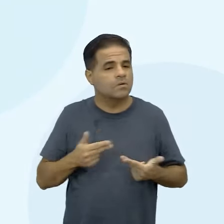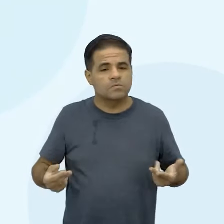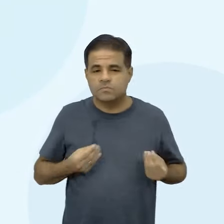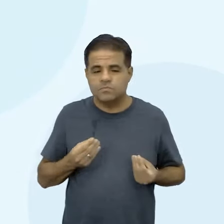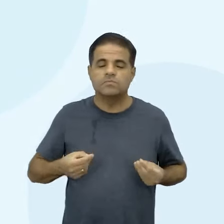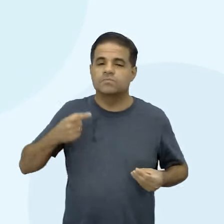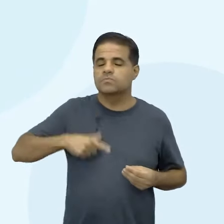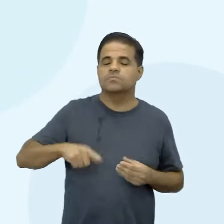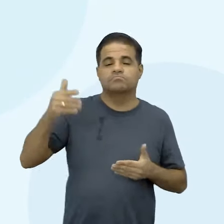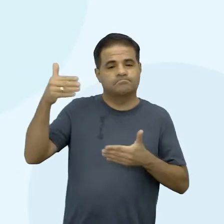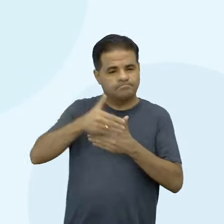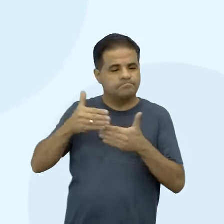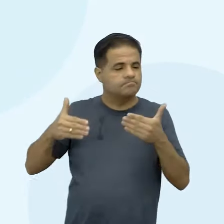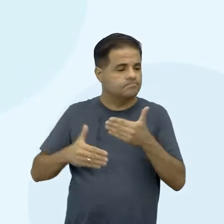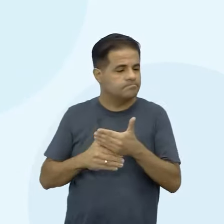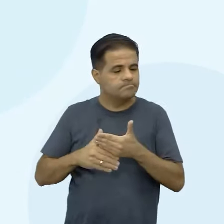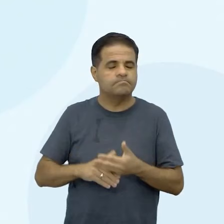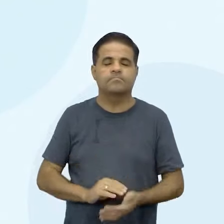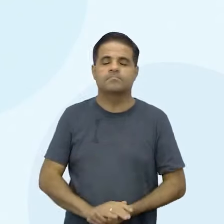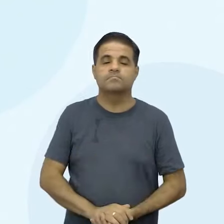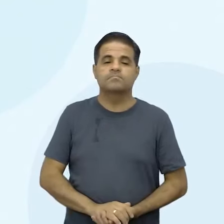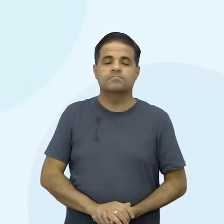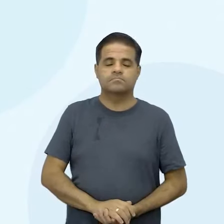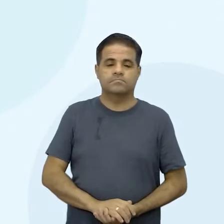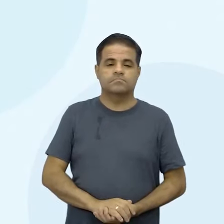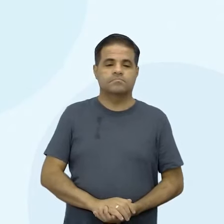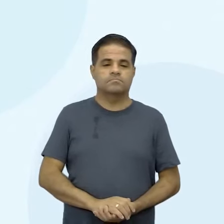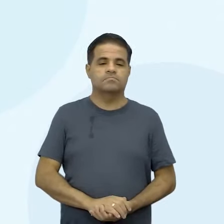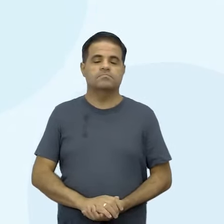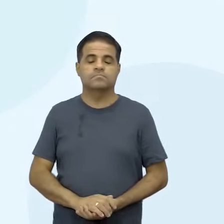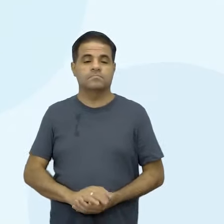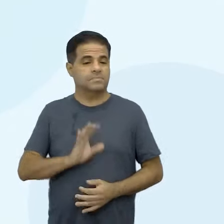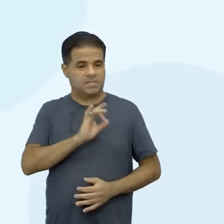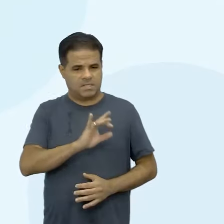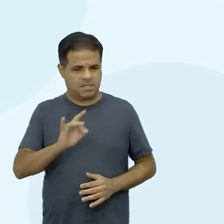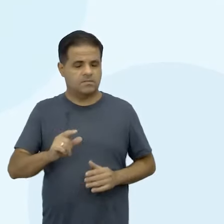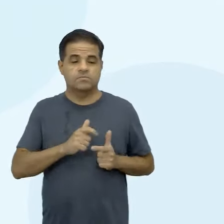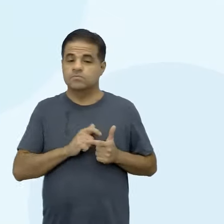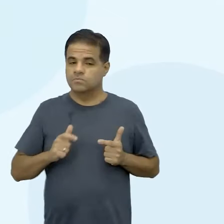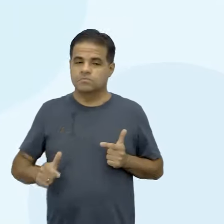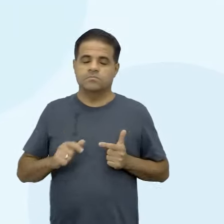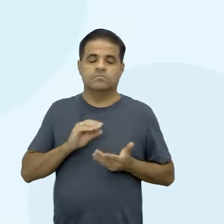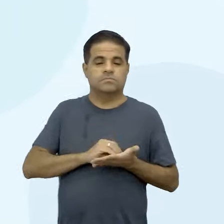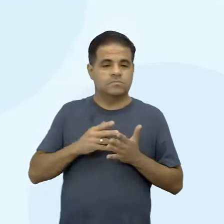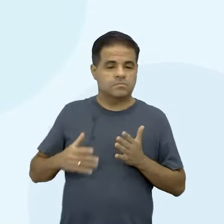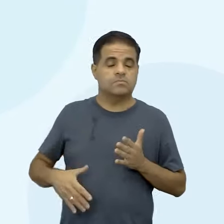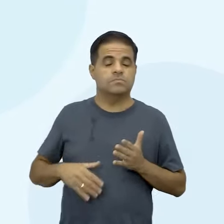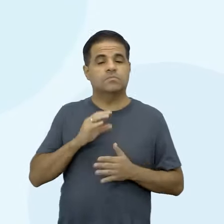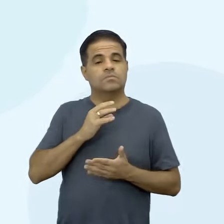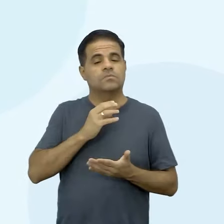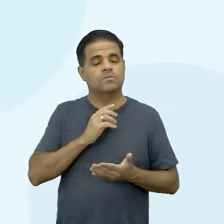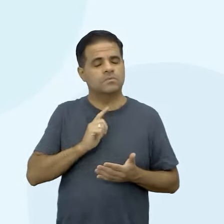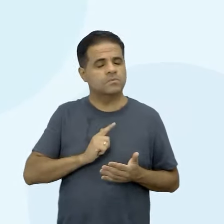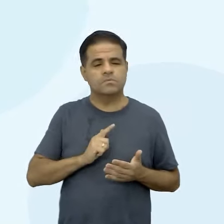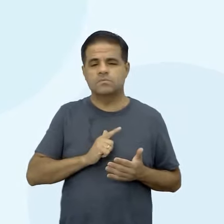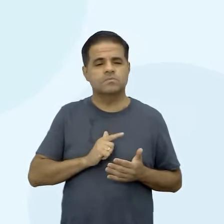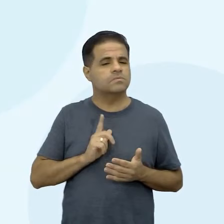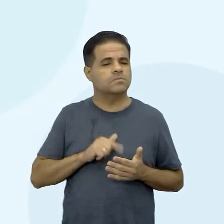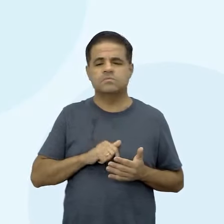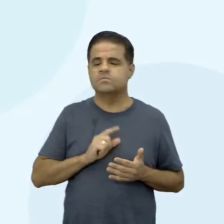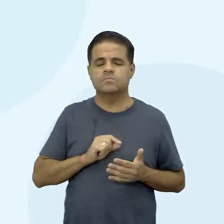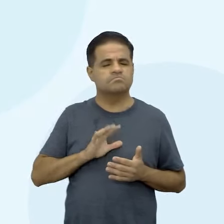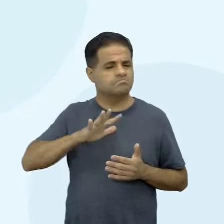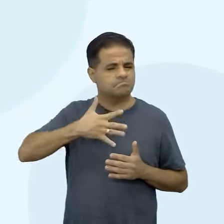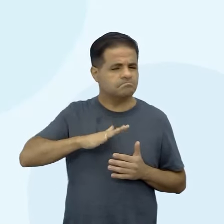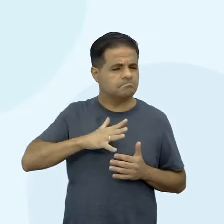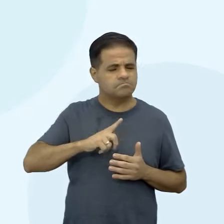no próximo slide, a gente tem aqui que cada componente da unidade curricular ele é composto mais